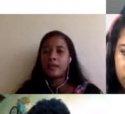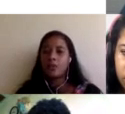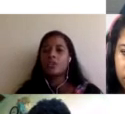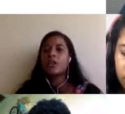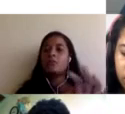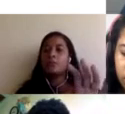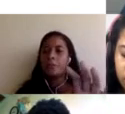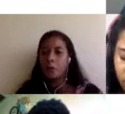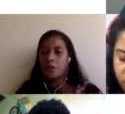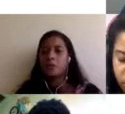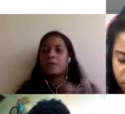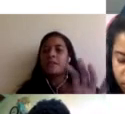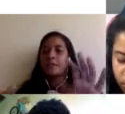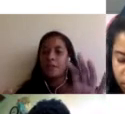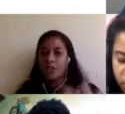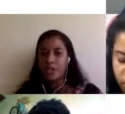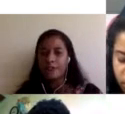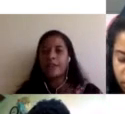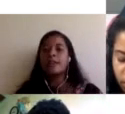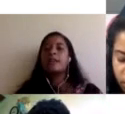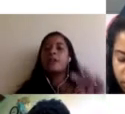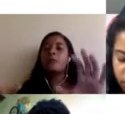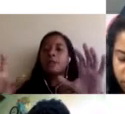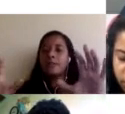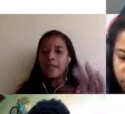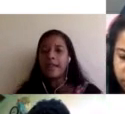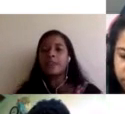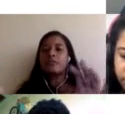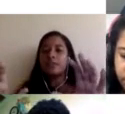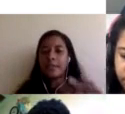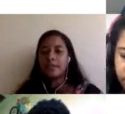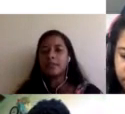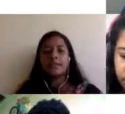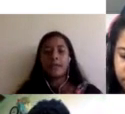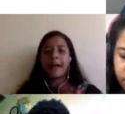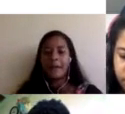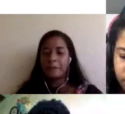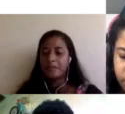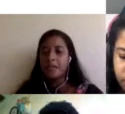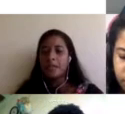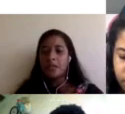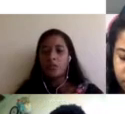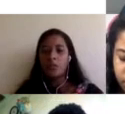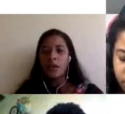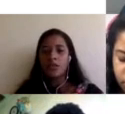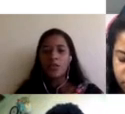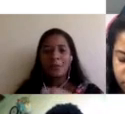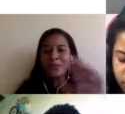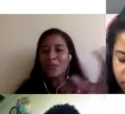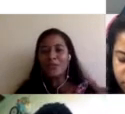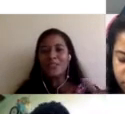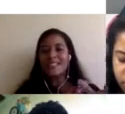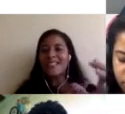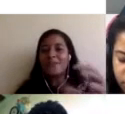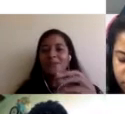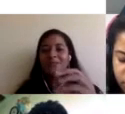jornada pedagógica como proposta, como perspectiva, né, como possibilidade de manutenção desse trabalho. Então, é só